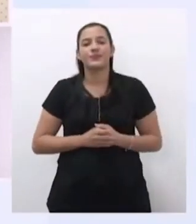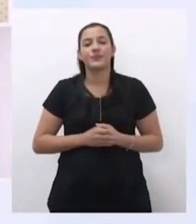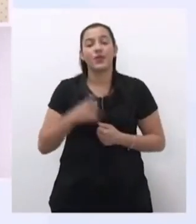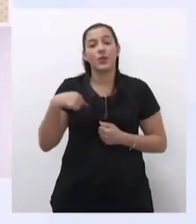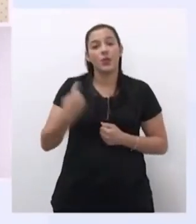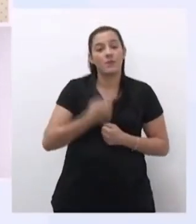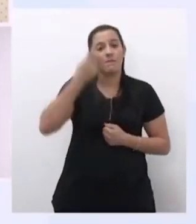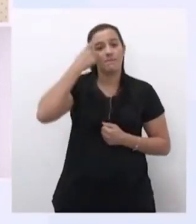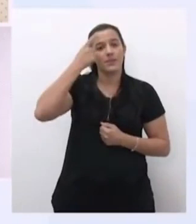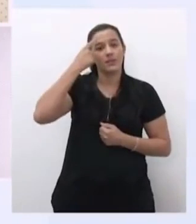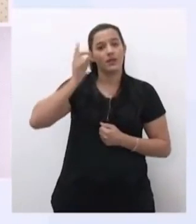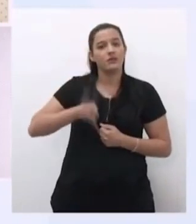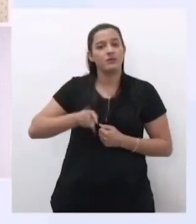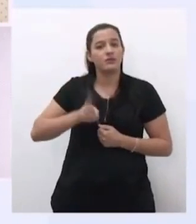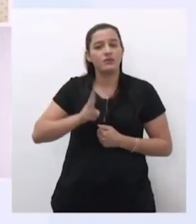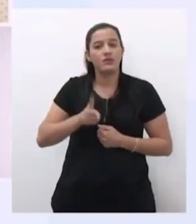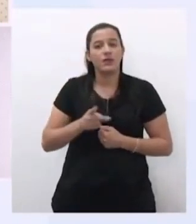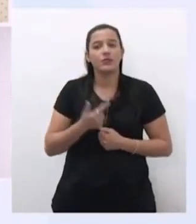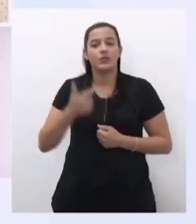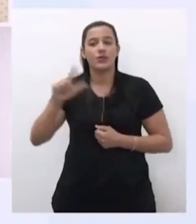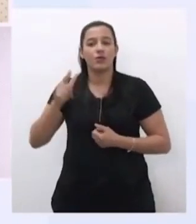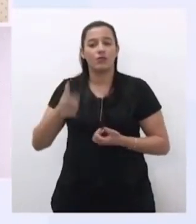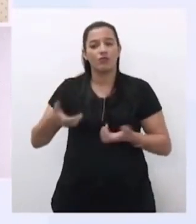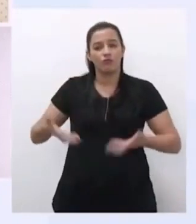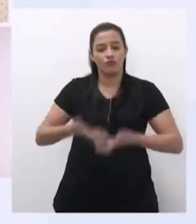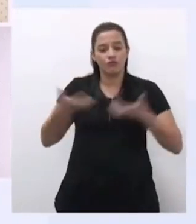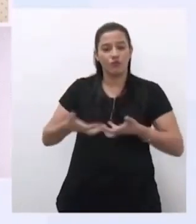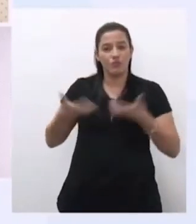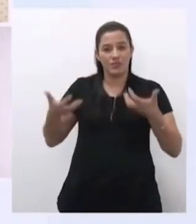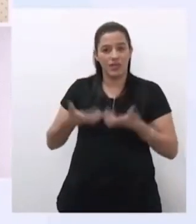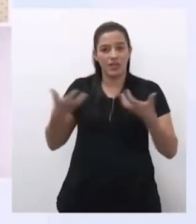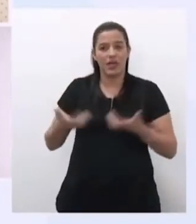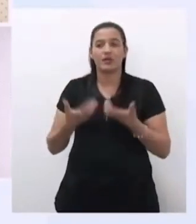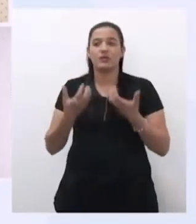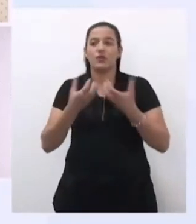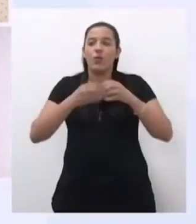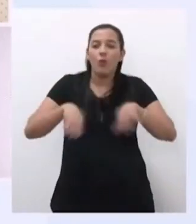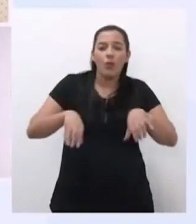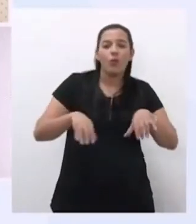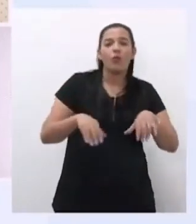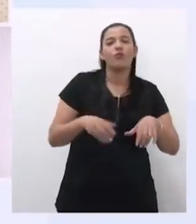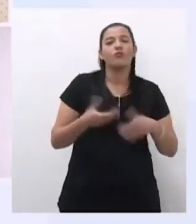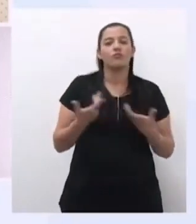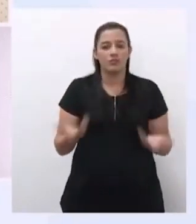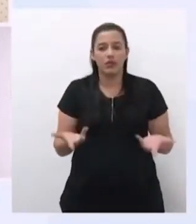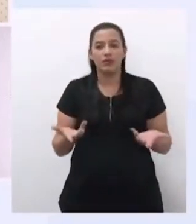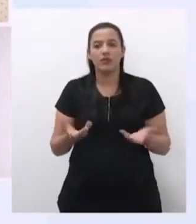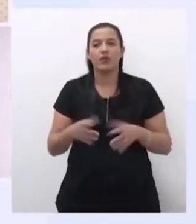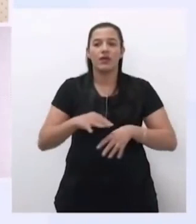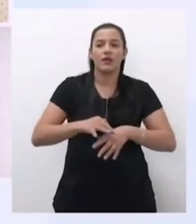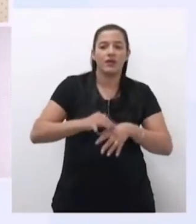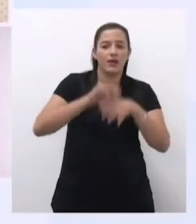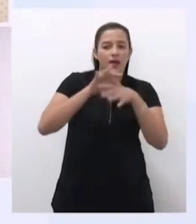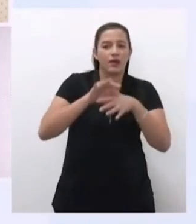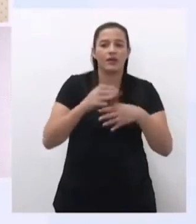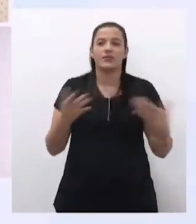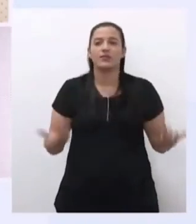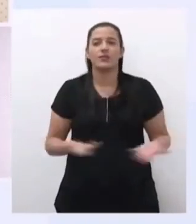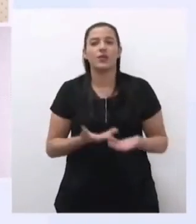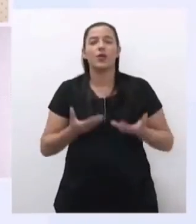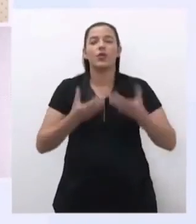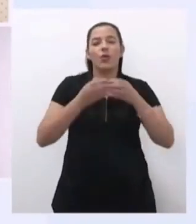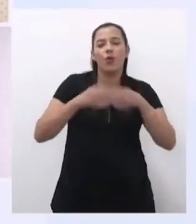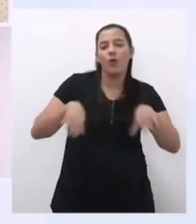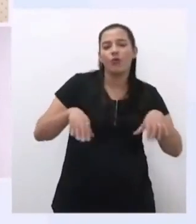pensar sempre num grupo de hortaliças. Então, ali uma salada crua cozida e numa fonte de proteína, que podem ser as carnes, podem ser os